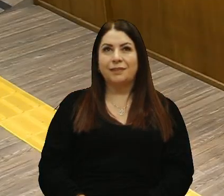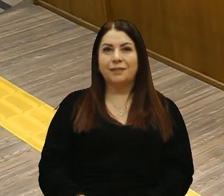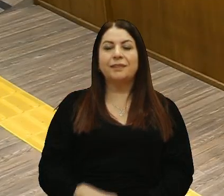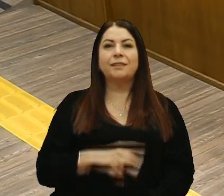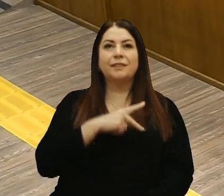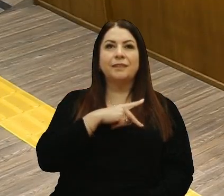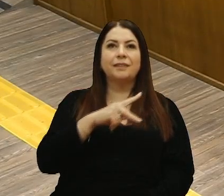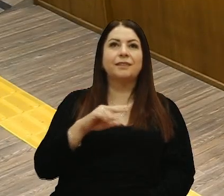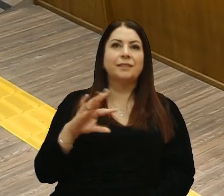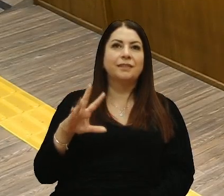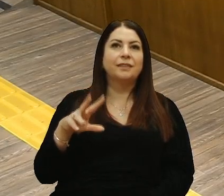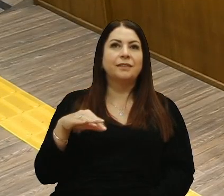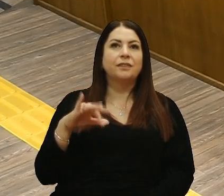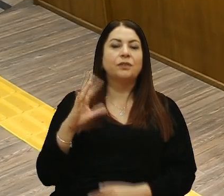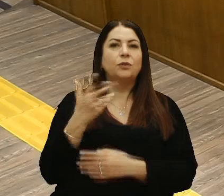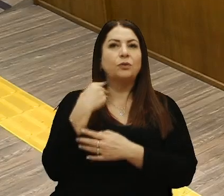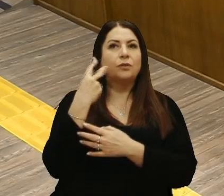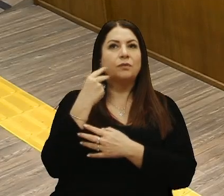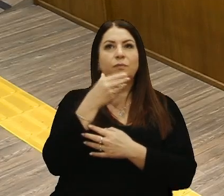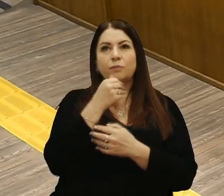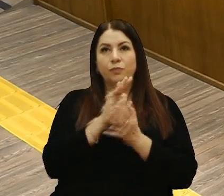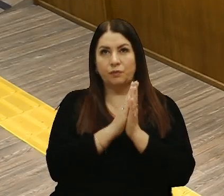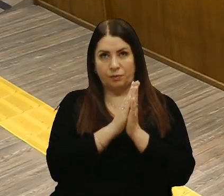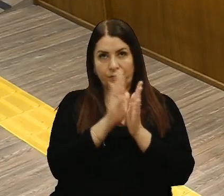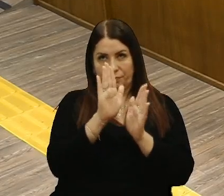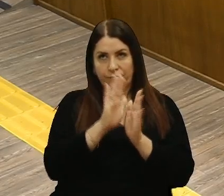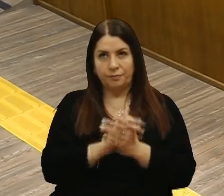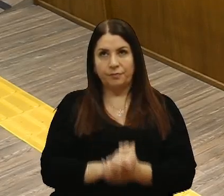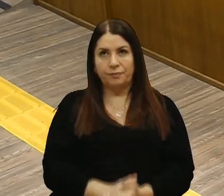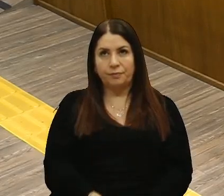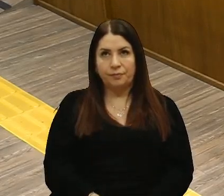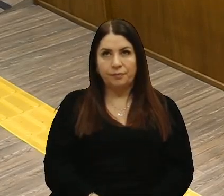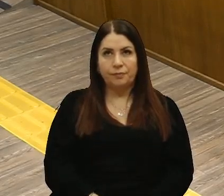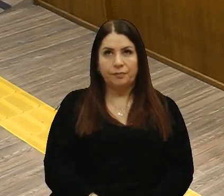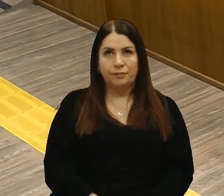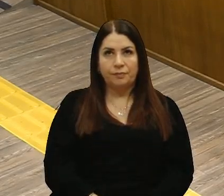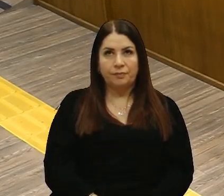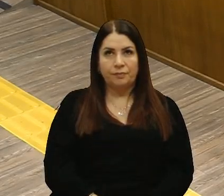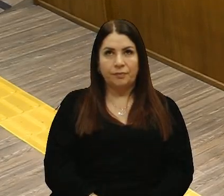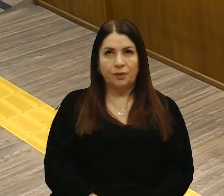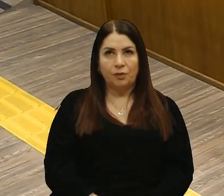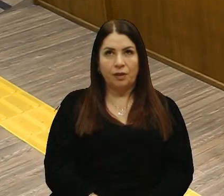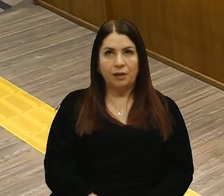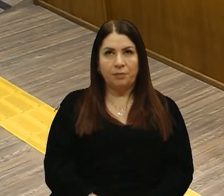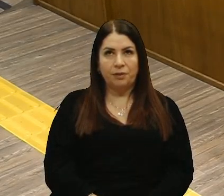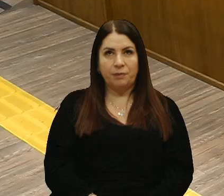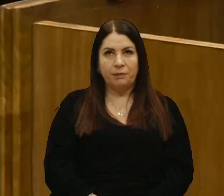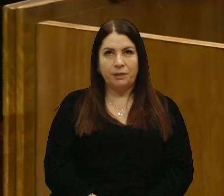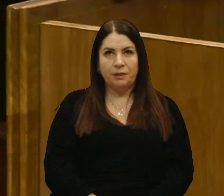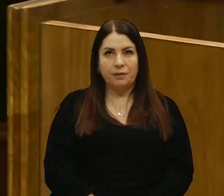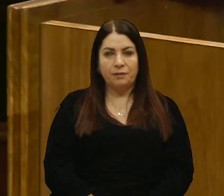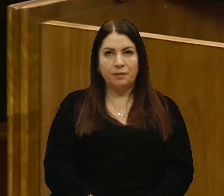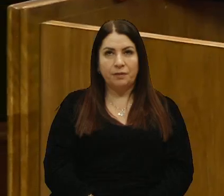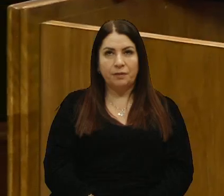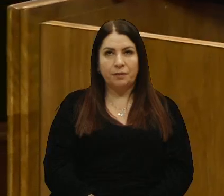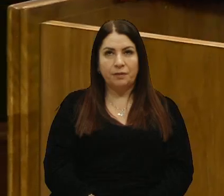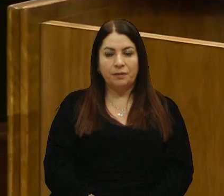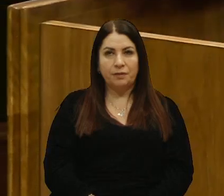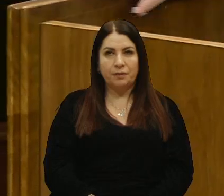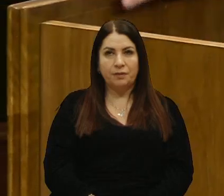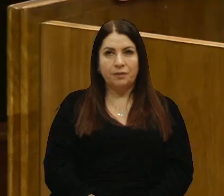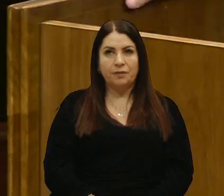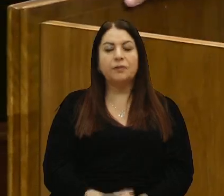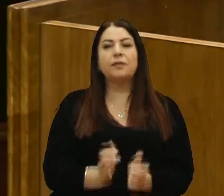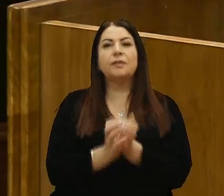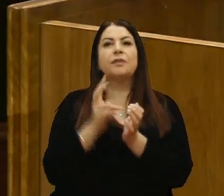Senhor presidente. Por favor, da tribuna, vereadora Andressa Marques. Nobres colegas,